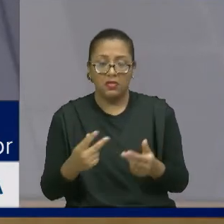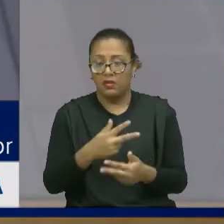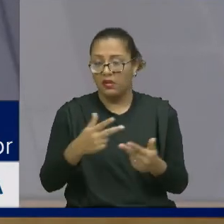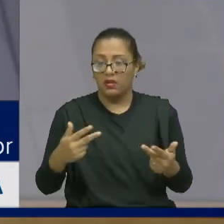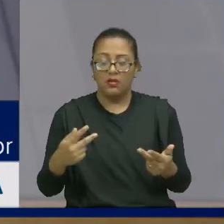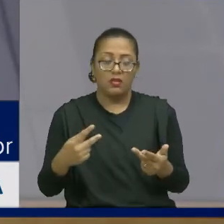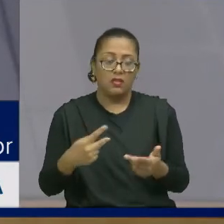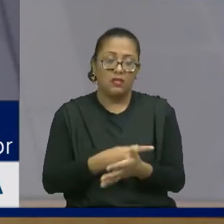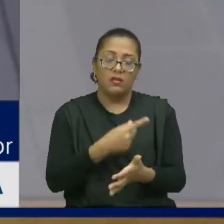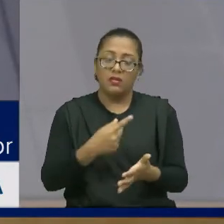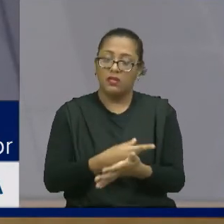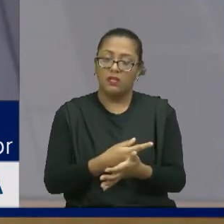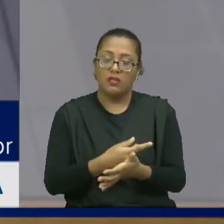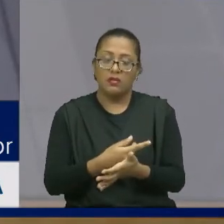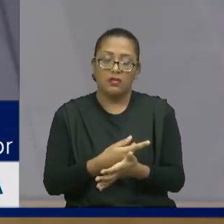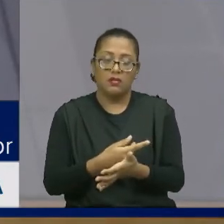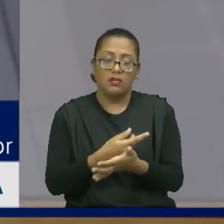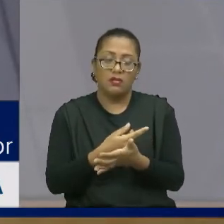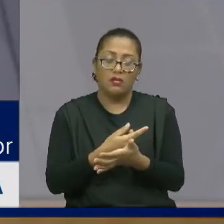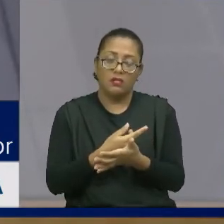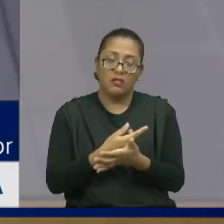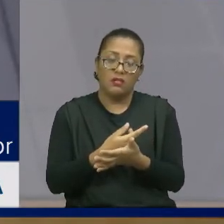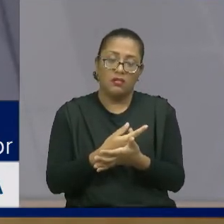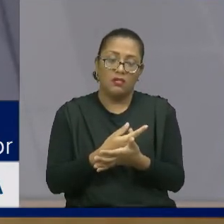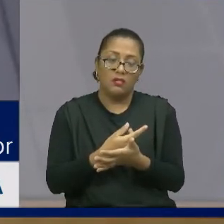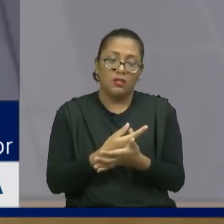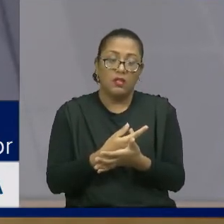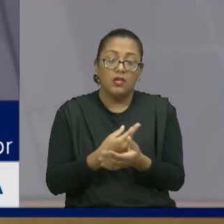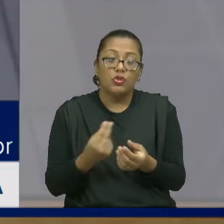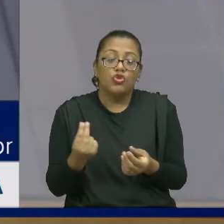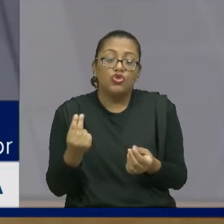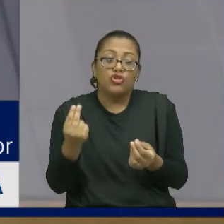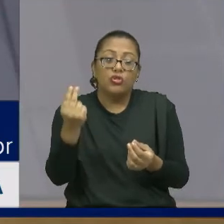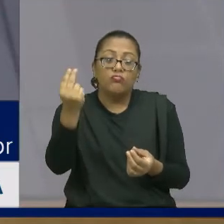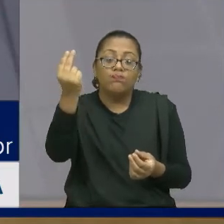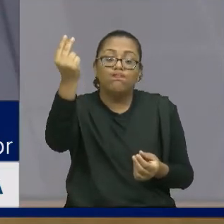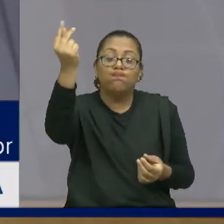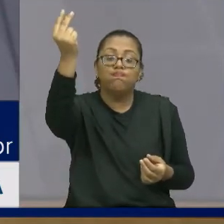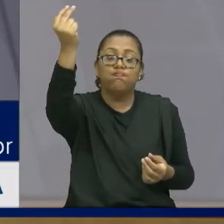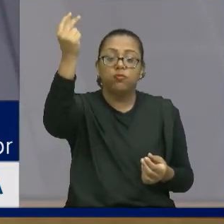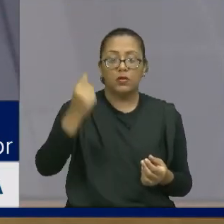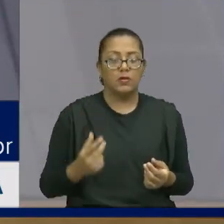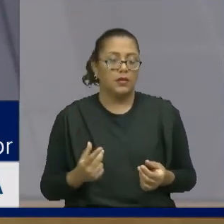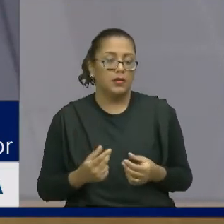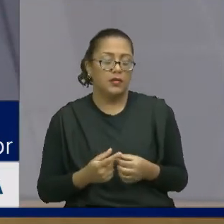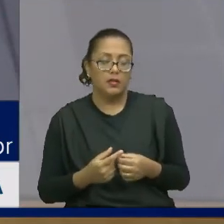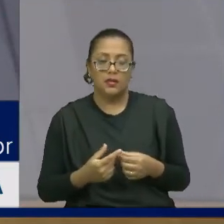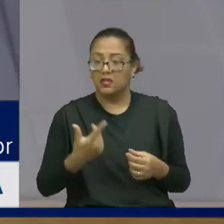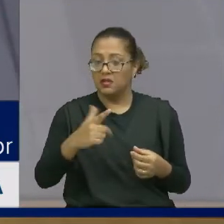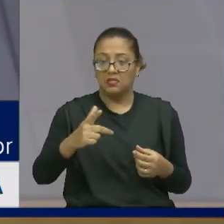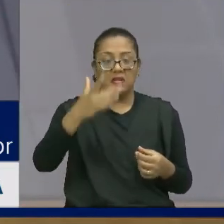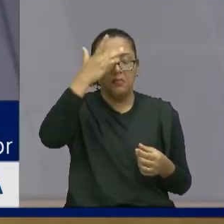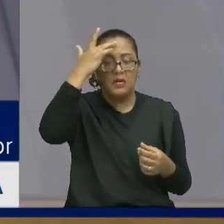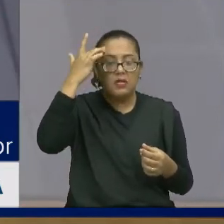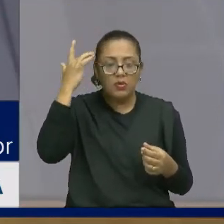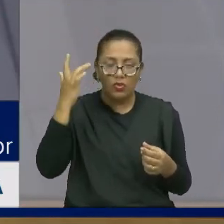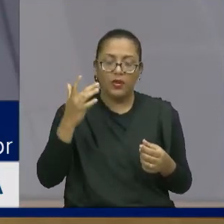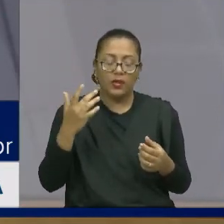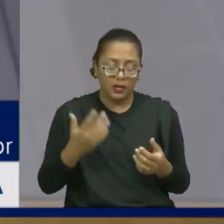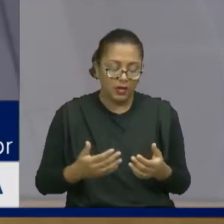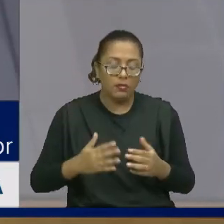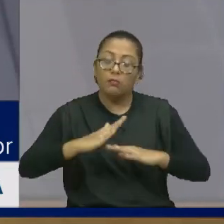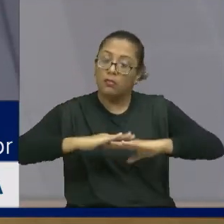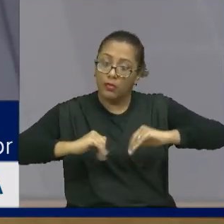muitas vezes de valores vultuosos, sem um corpo de pessoas que possuem